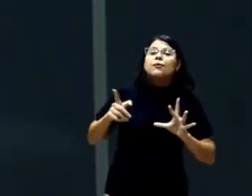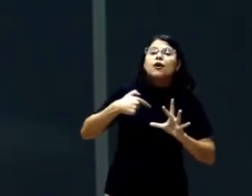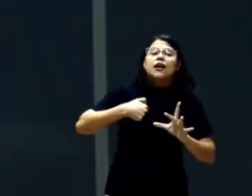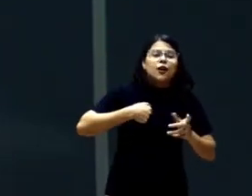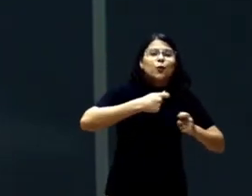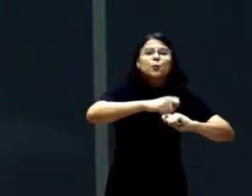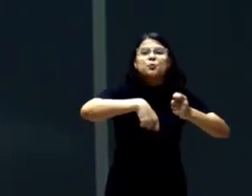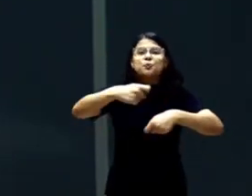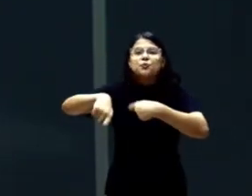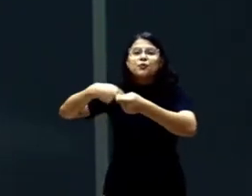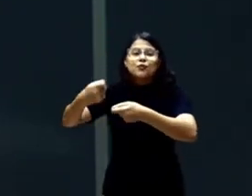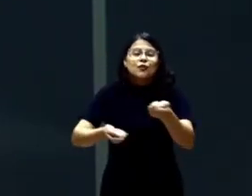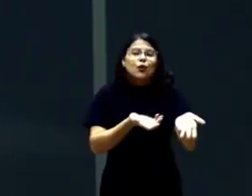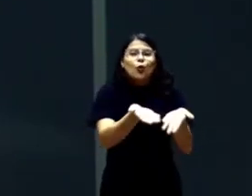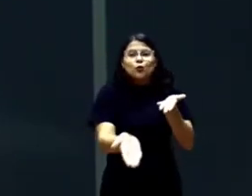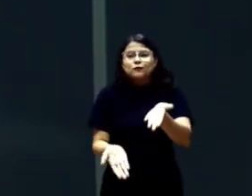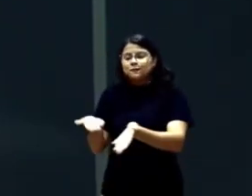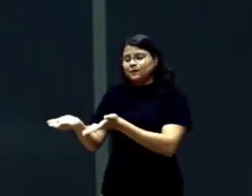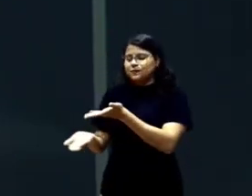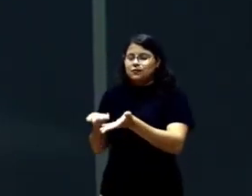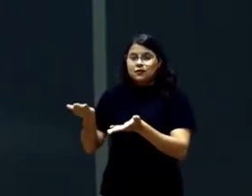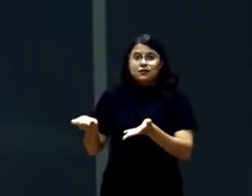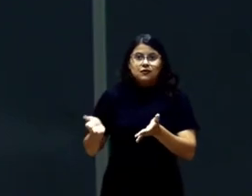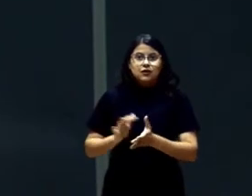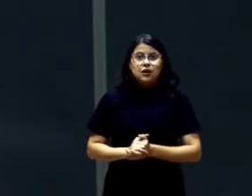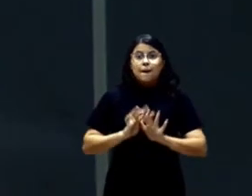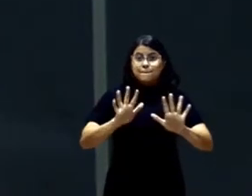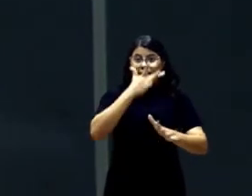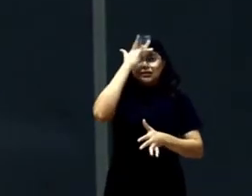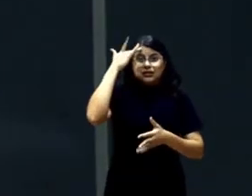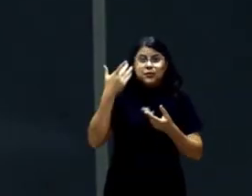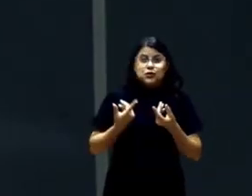Nessa época que Lucas escreve, era comum